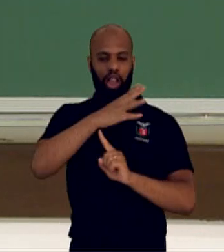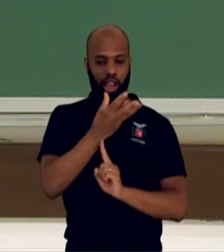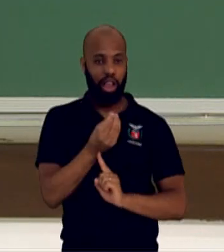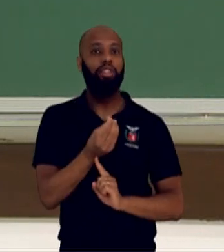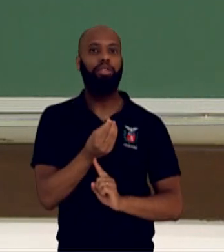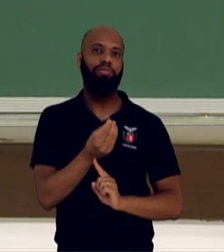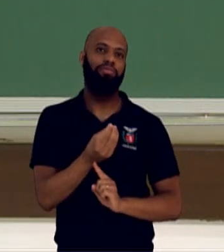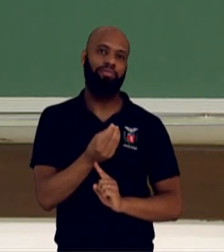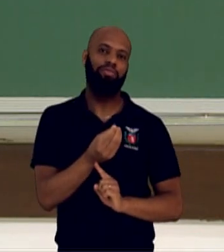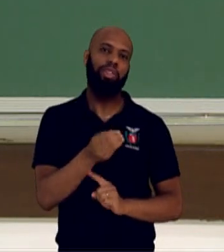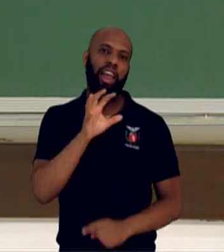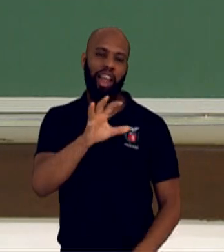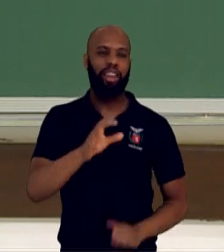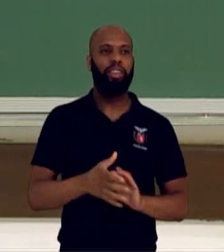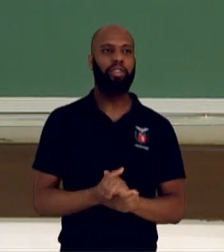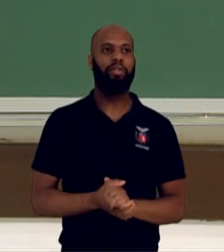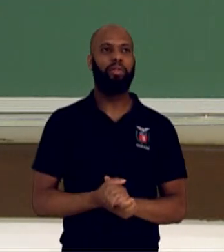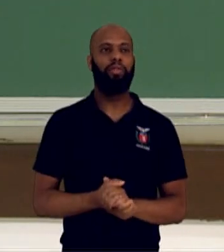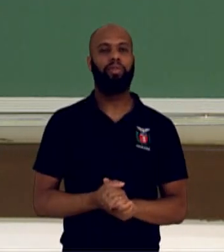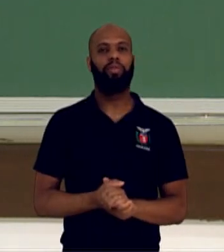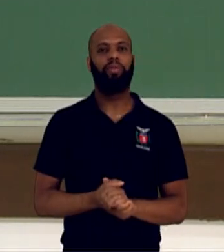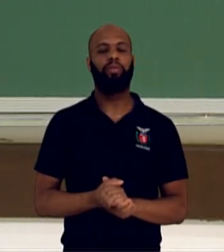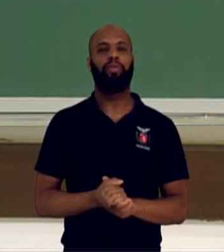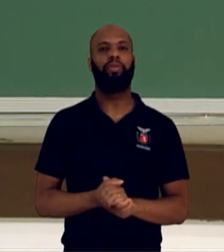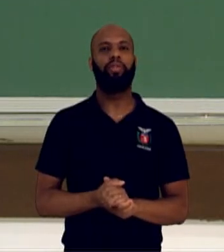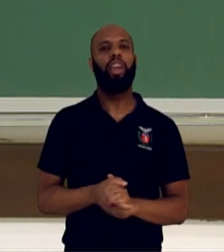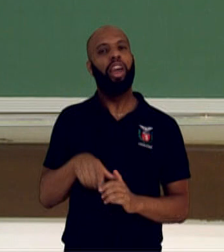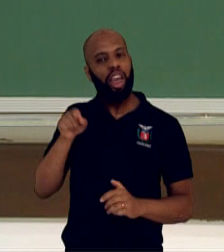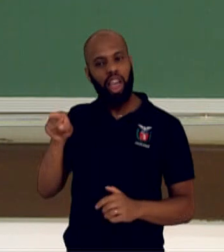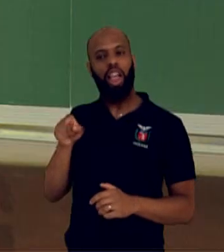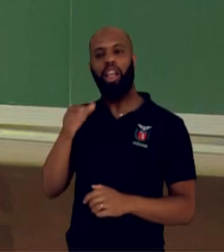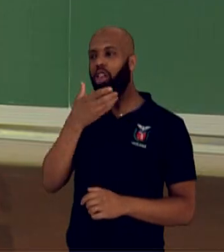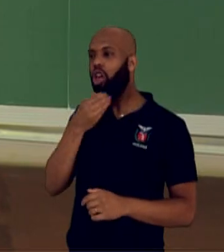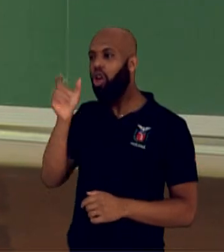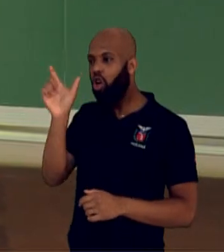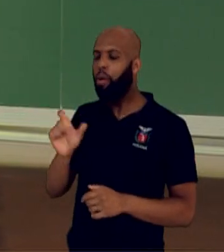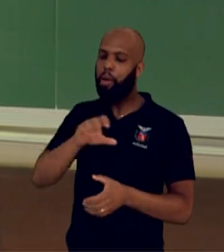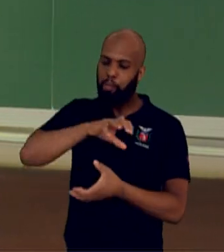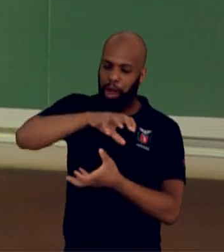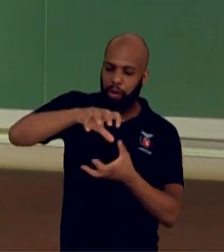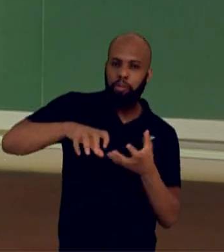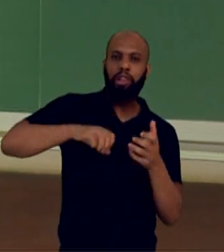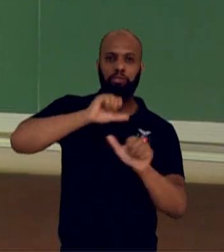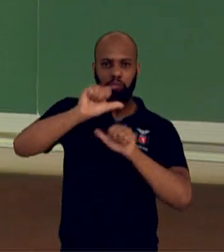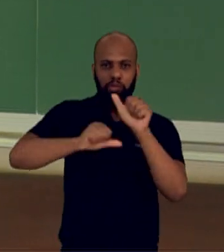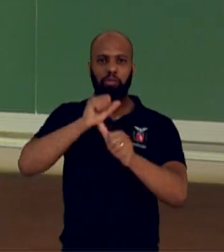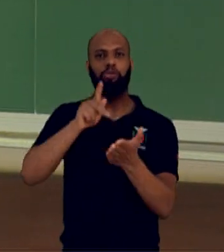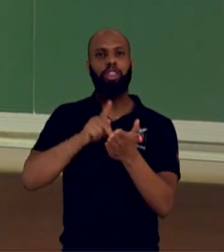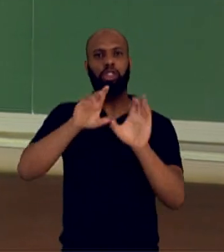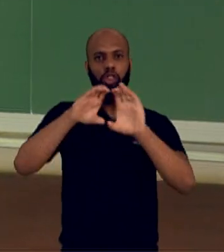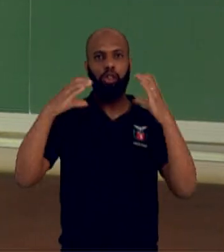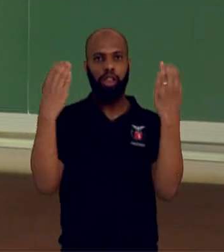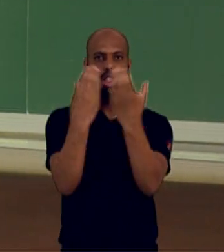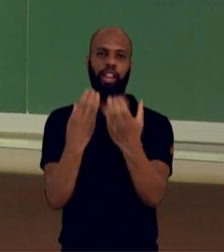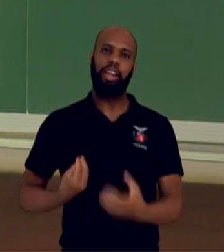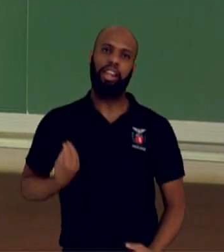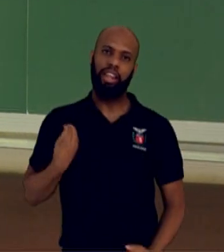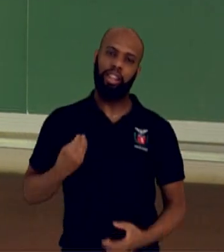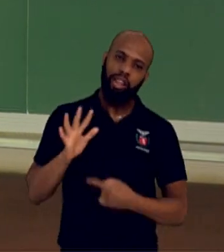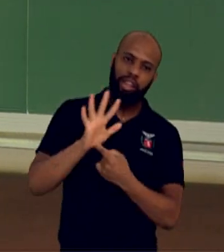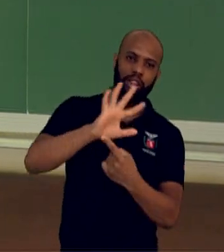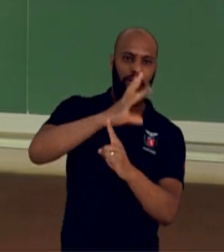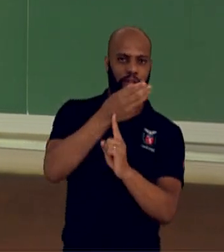Né? Então, é isso aí, pessoal, olha só. E ele revoluciona ali a comunidade em que ele está, trazendo arte.